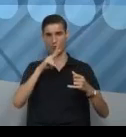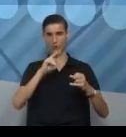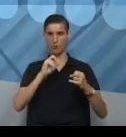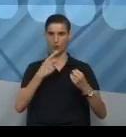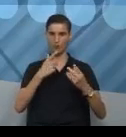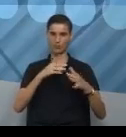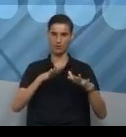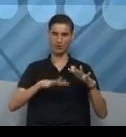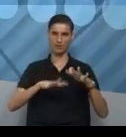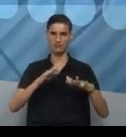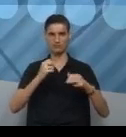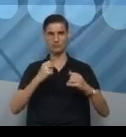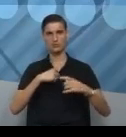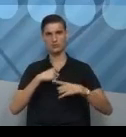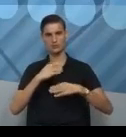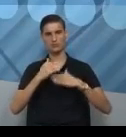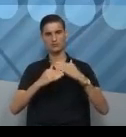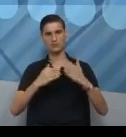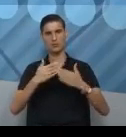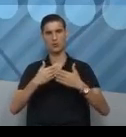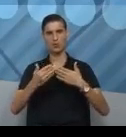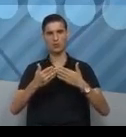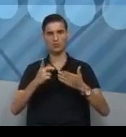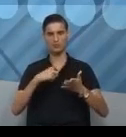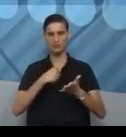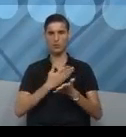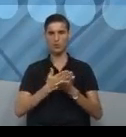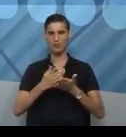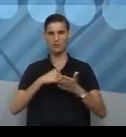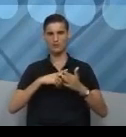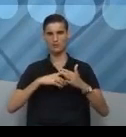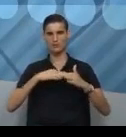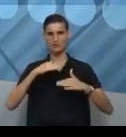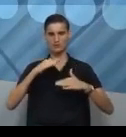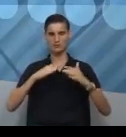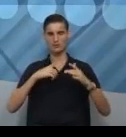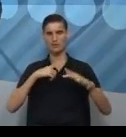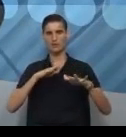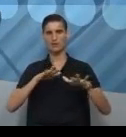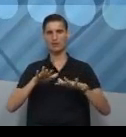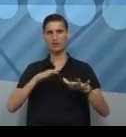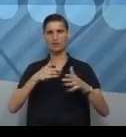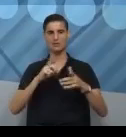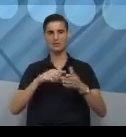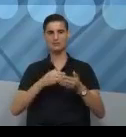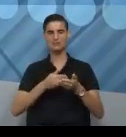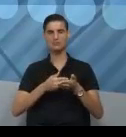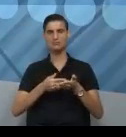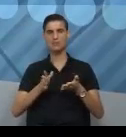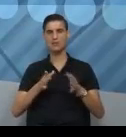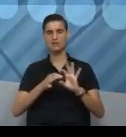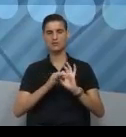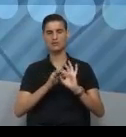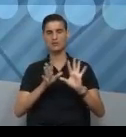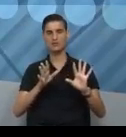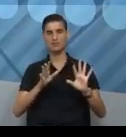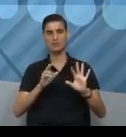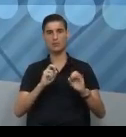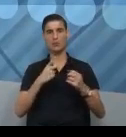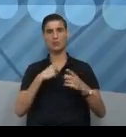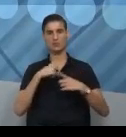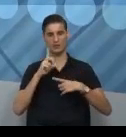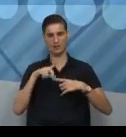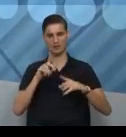não, né? Porque pode ser que com o tempo de uso ela começa a ter não fica tão esticada horizontalmente. Ela